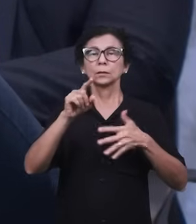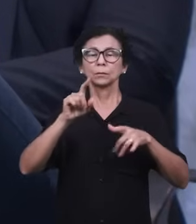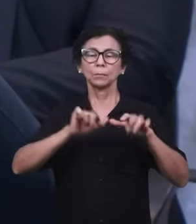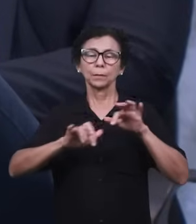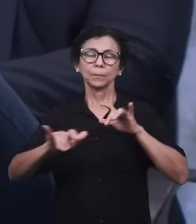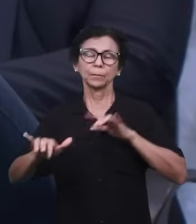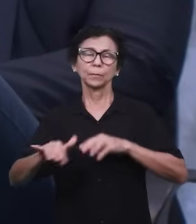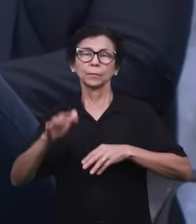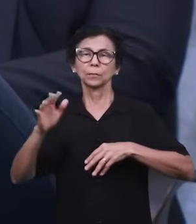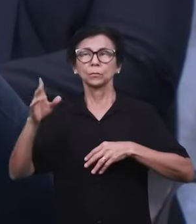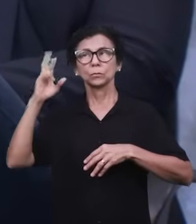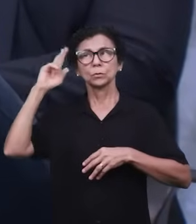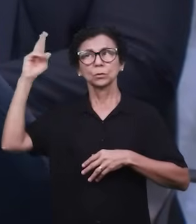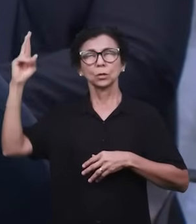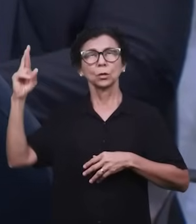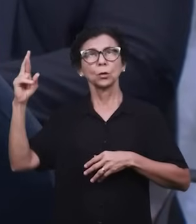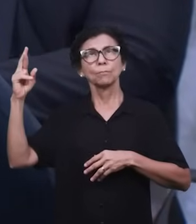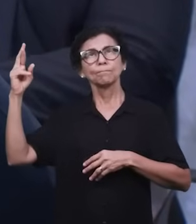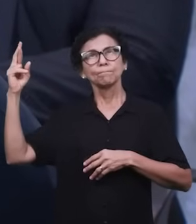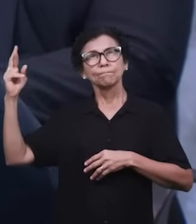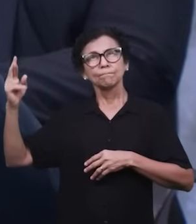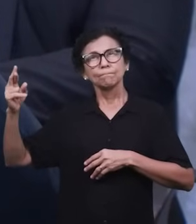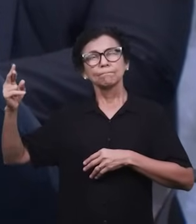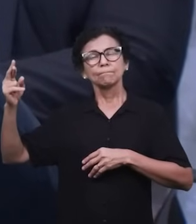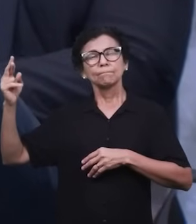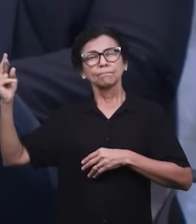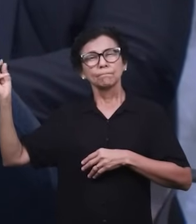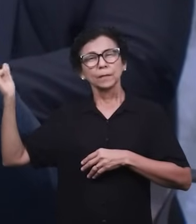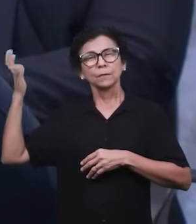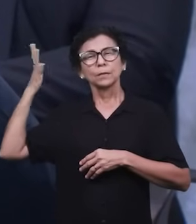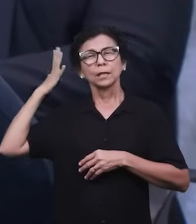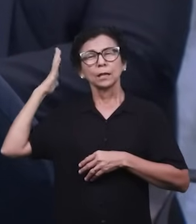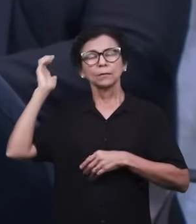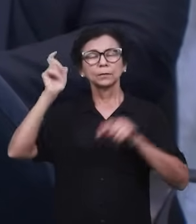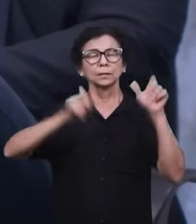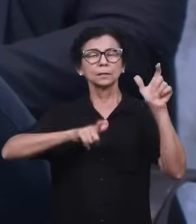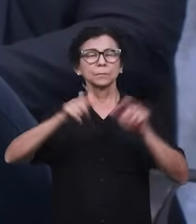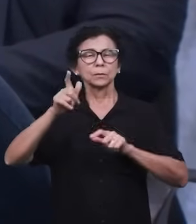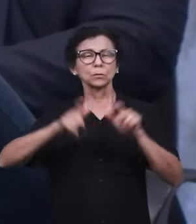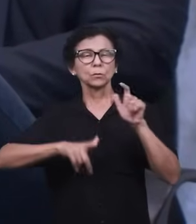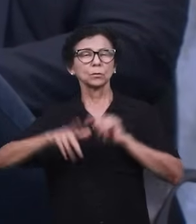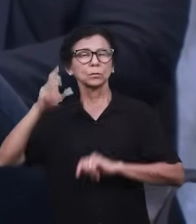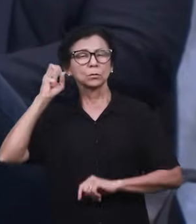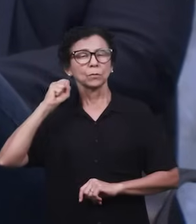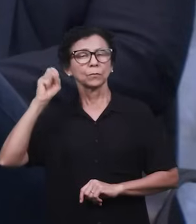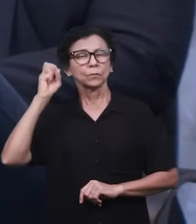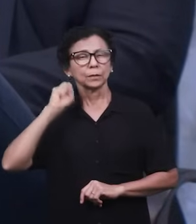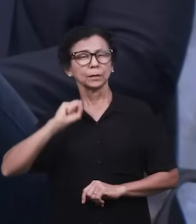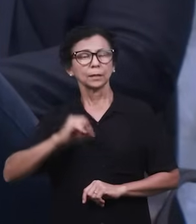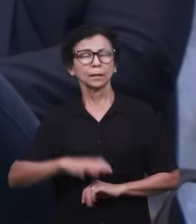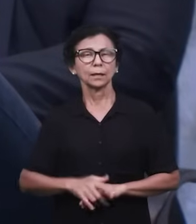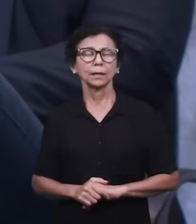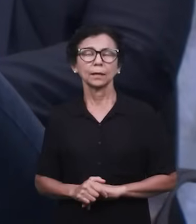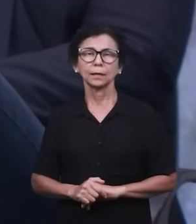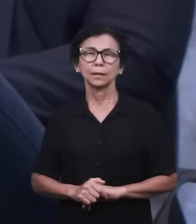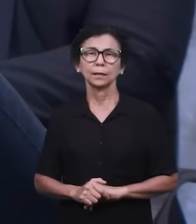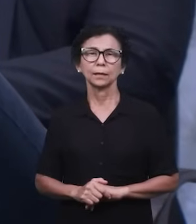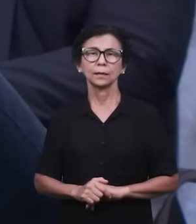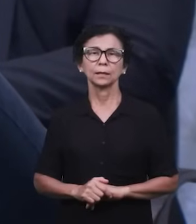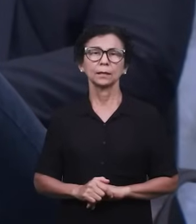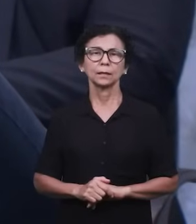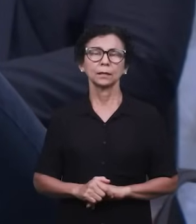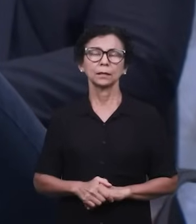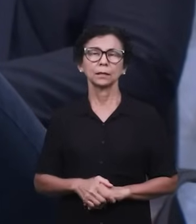Então, certamente ela como caso criança ainda, adolescente, entrando na adolescência, certamente o senhor há de